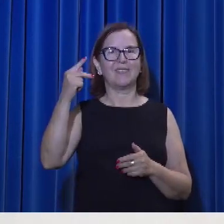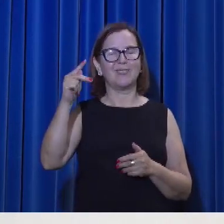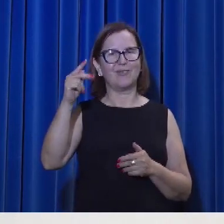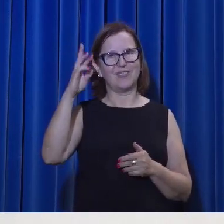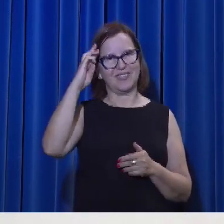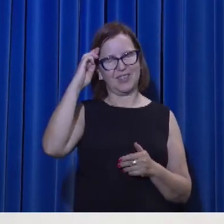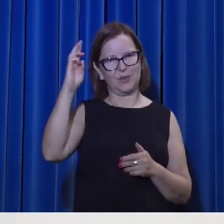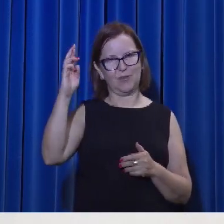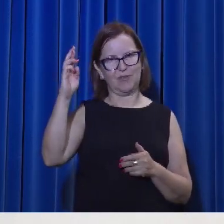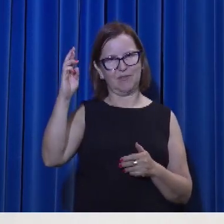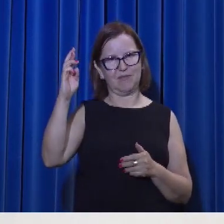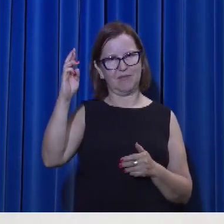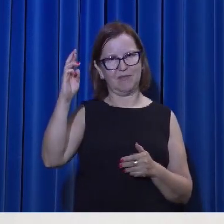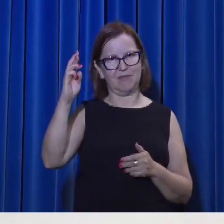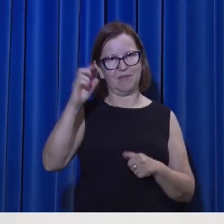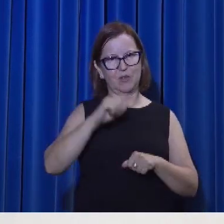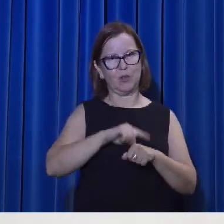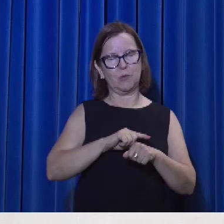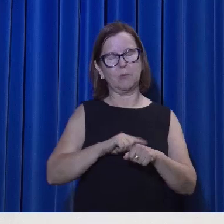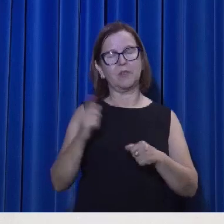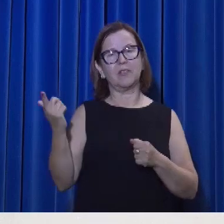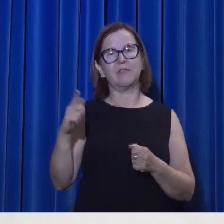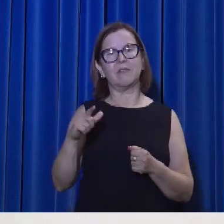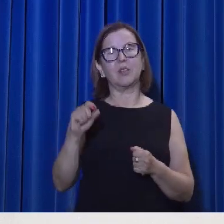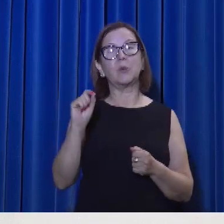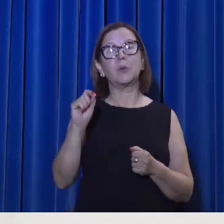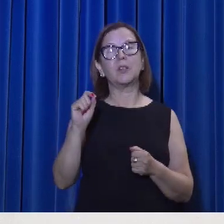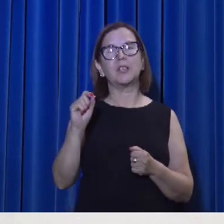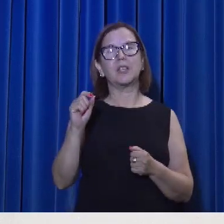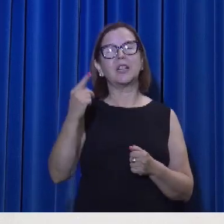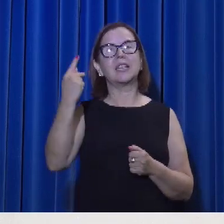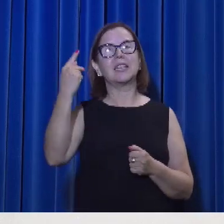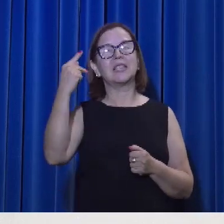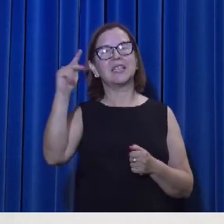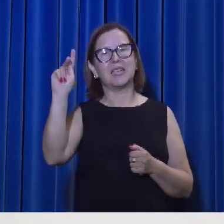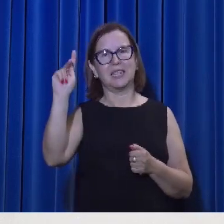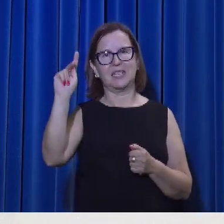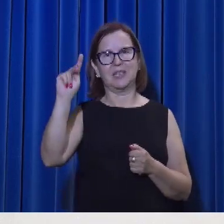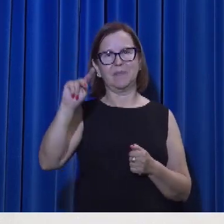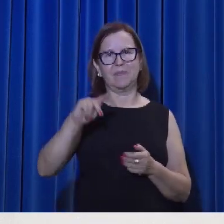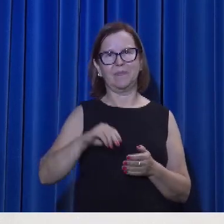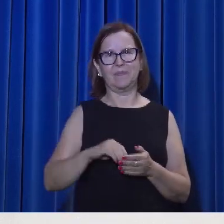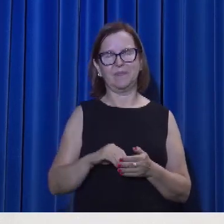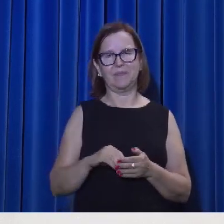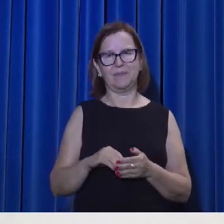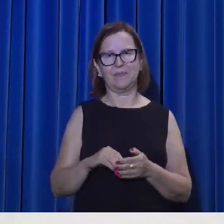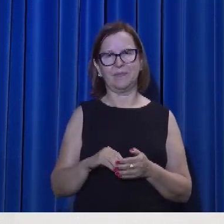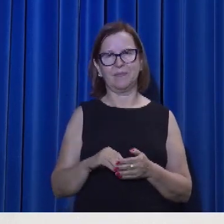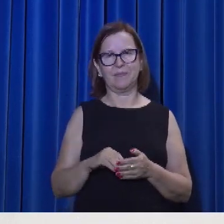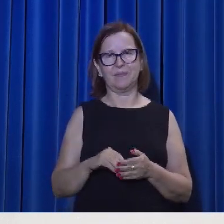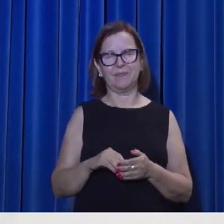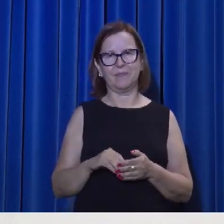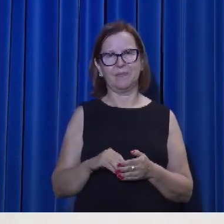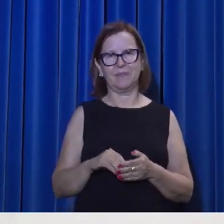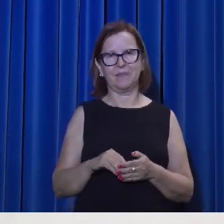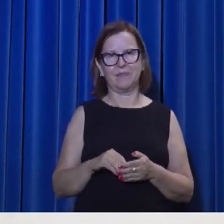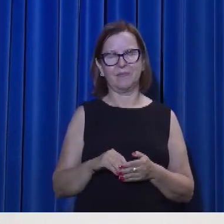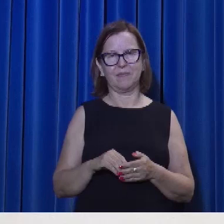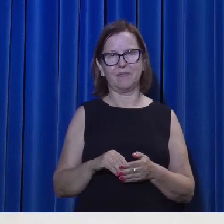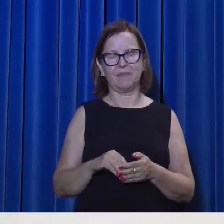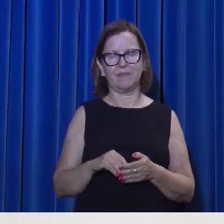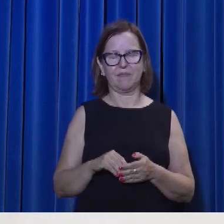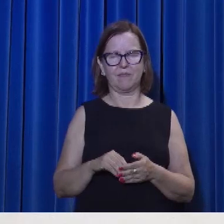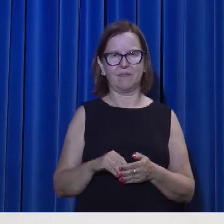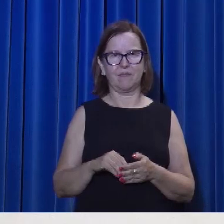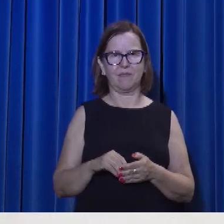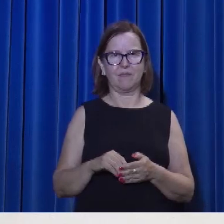quando ele veio? O que era seu? O que era dele quando ele veio? Eu